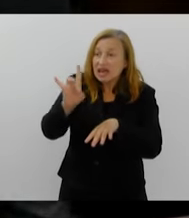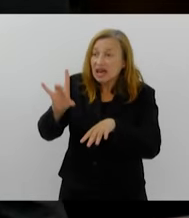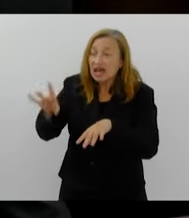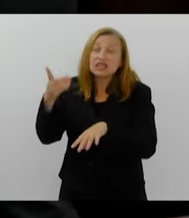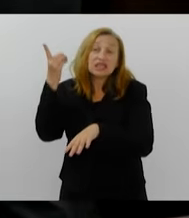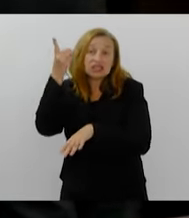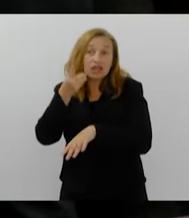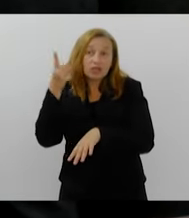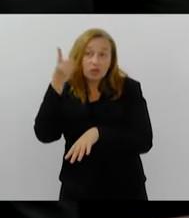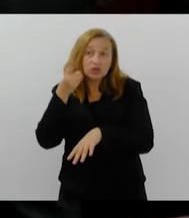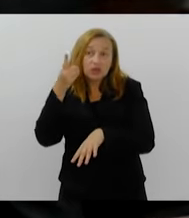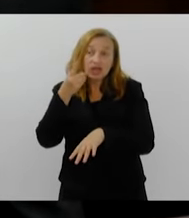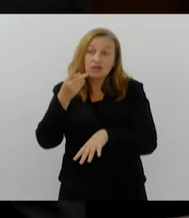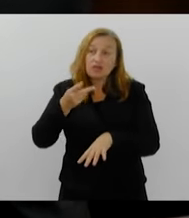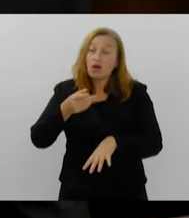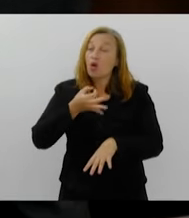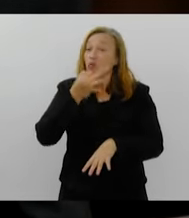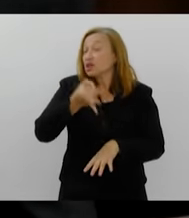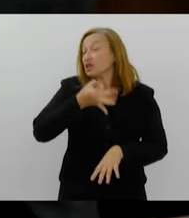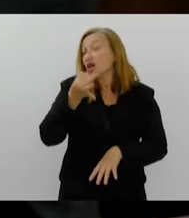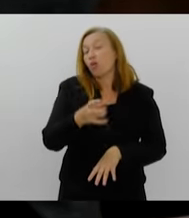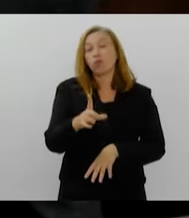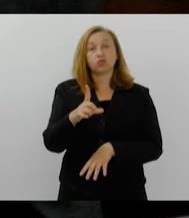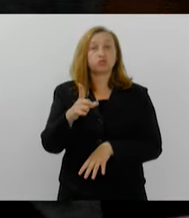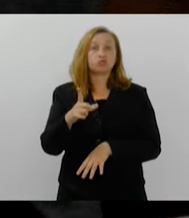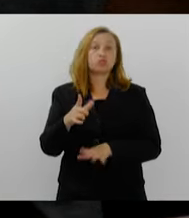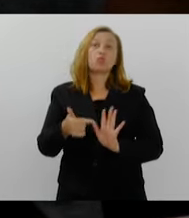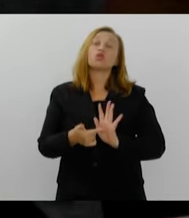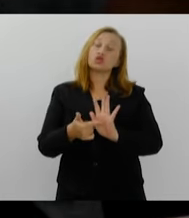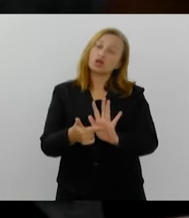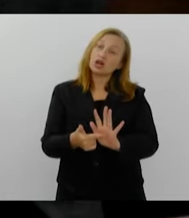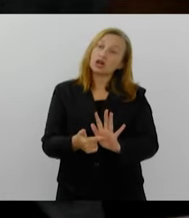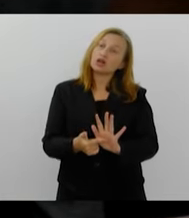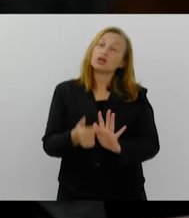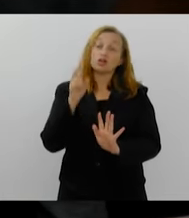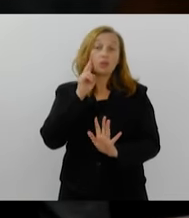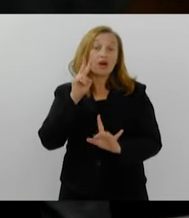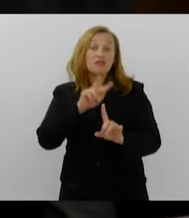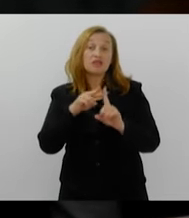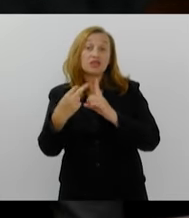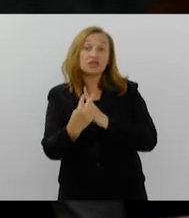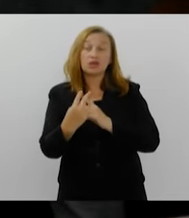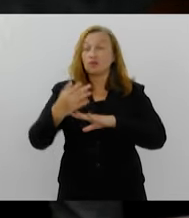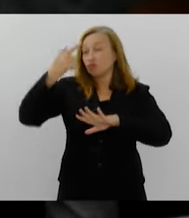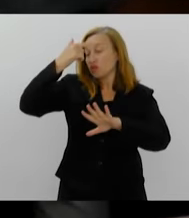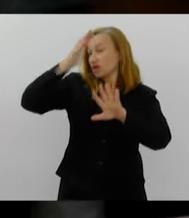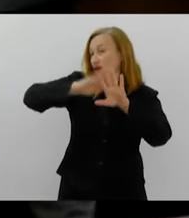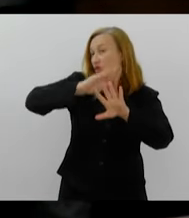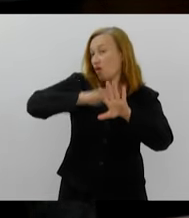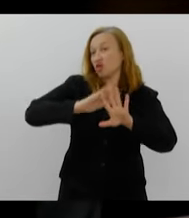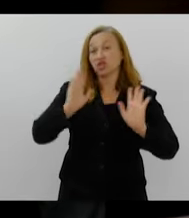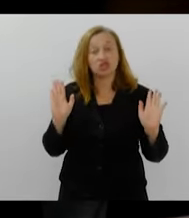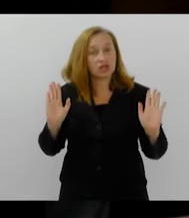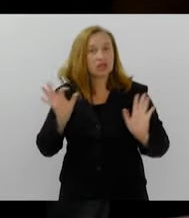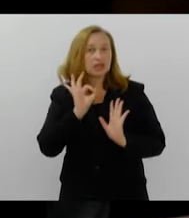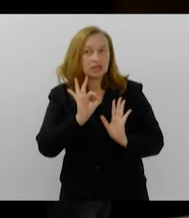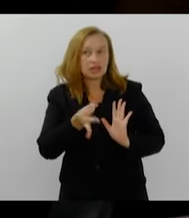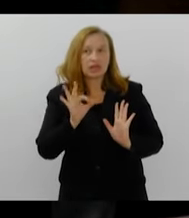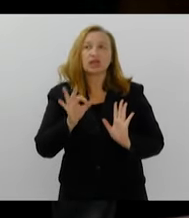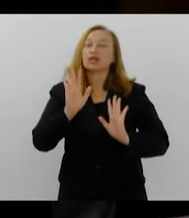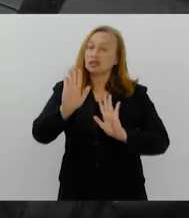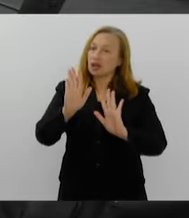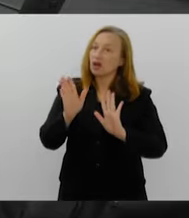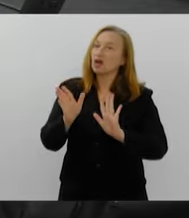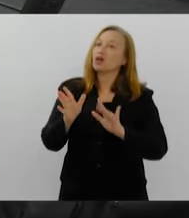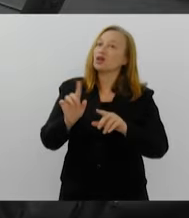de nós expor o que acha sob o ponto de vista ideológico. Vou